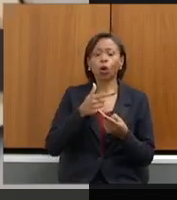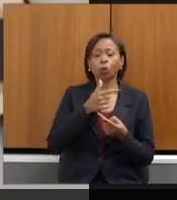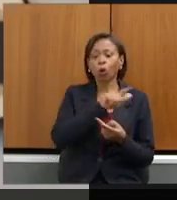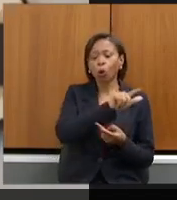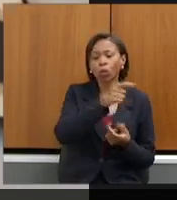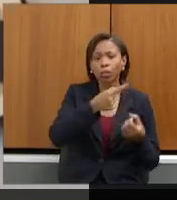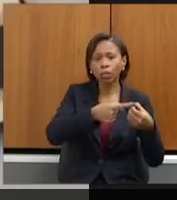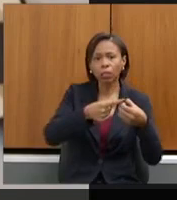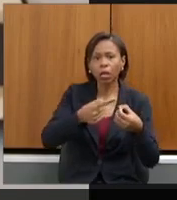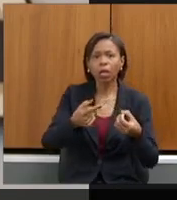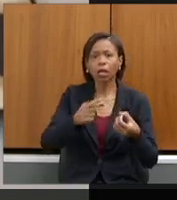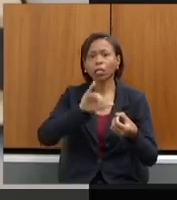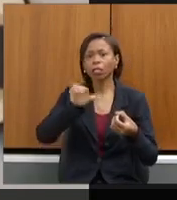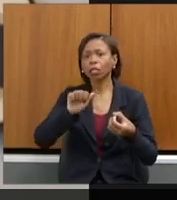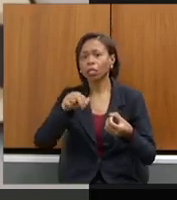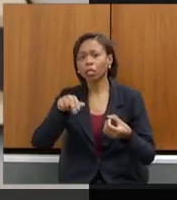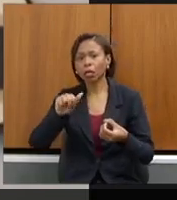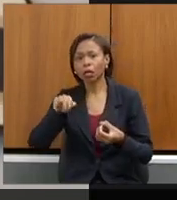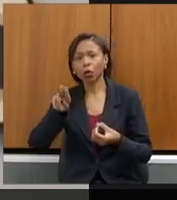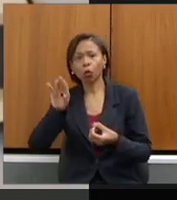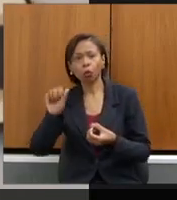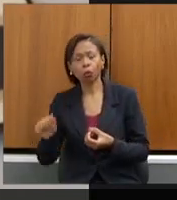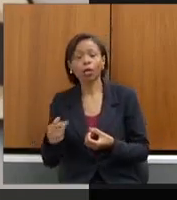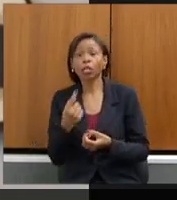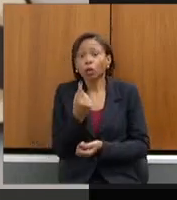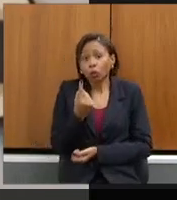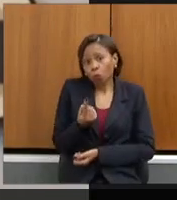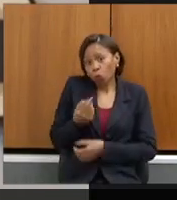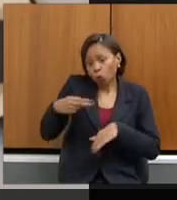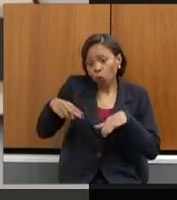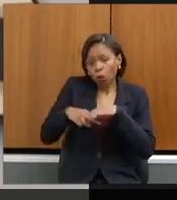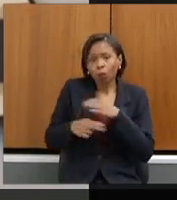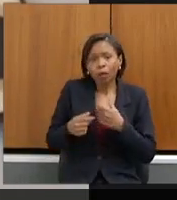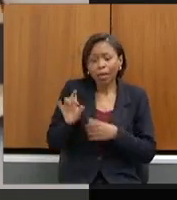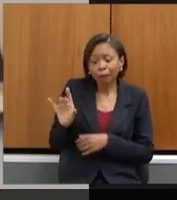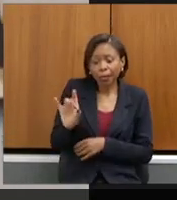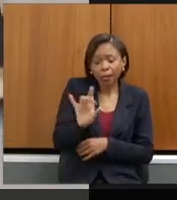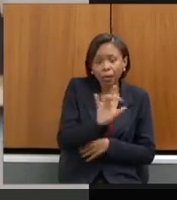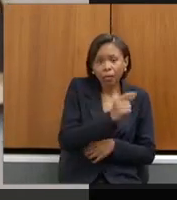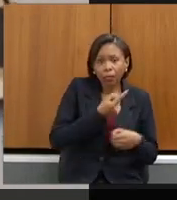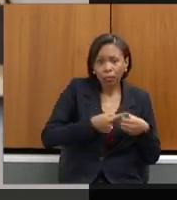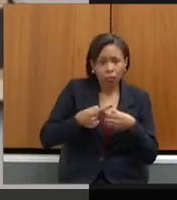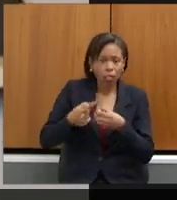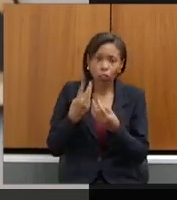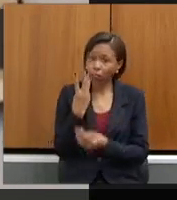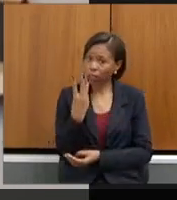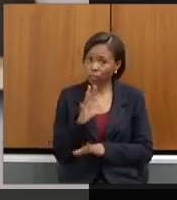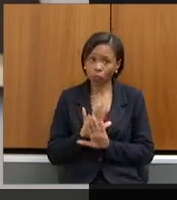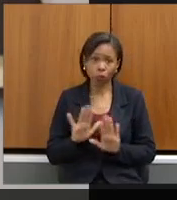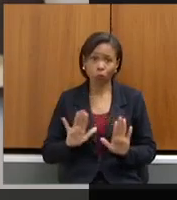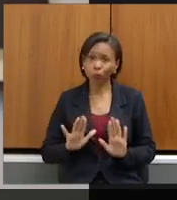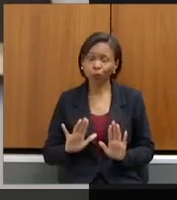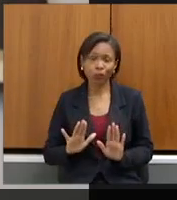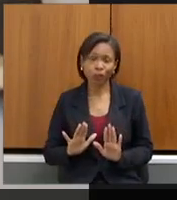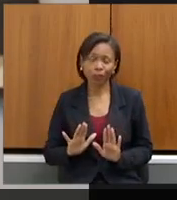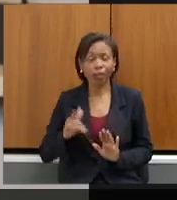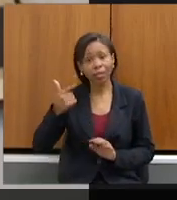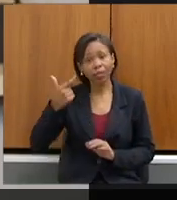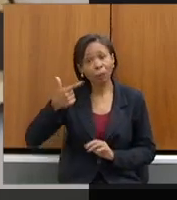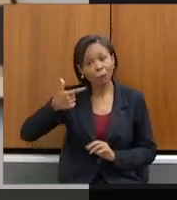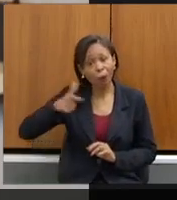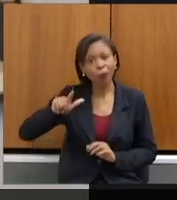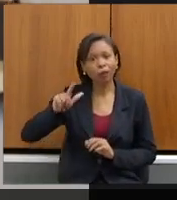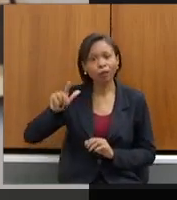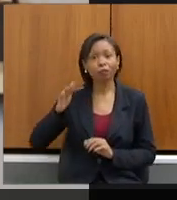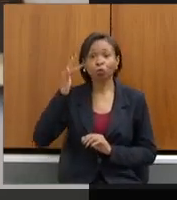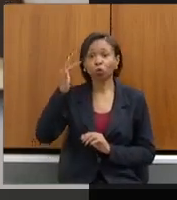anestesia para Janaúba e mandar um tô modos para cada uma das sociedades seriam apenas três né no no a próxima